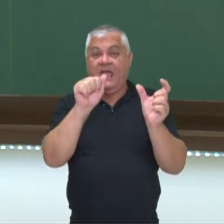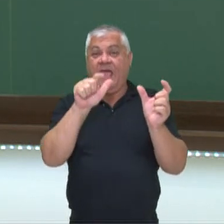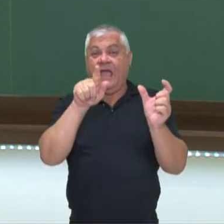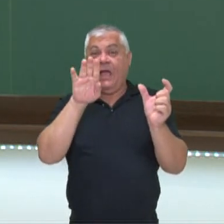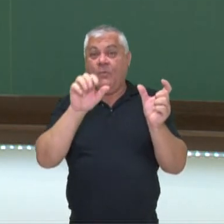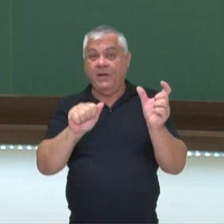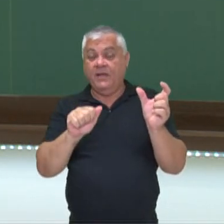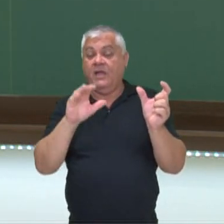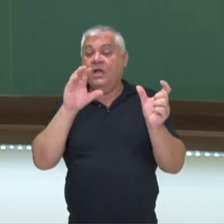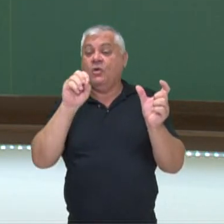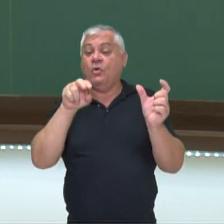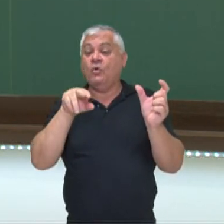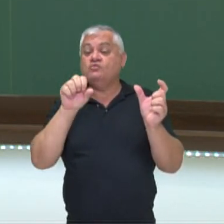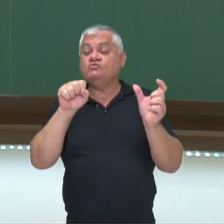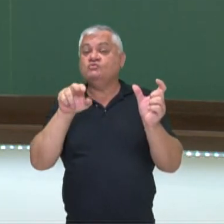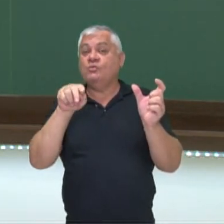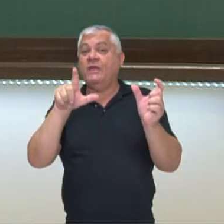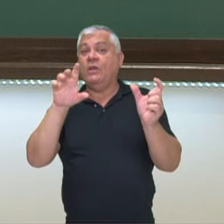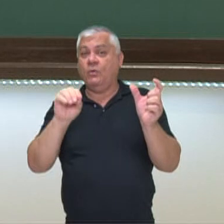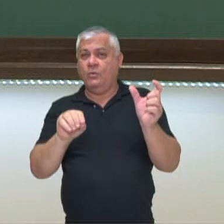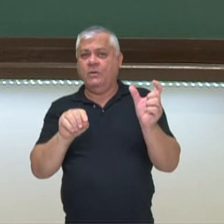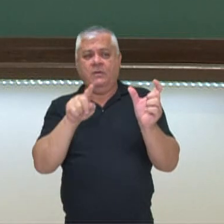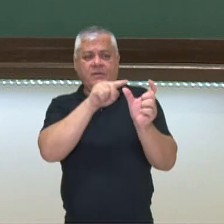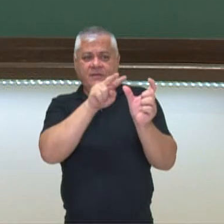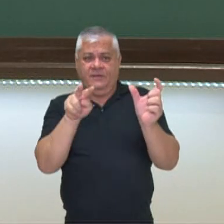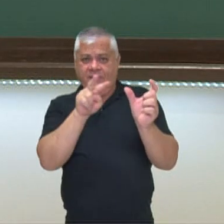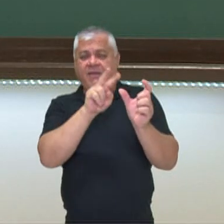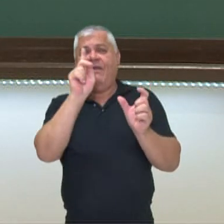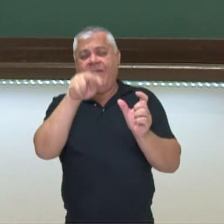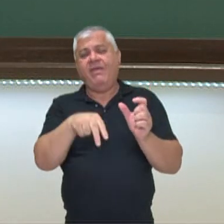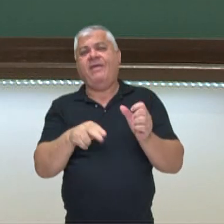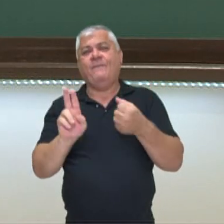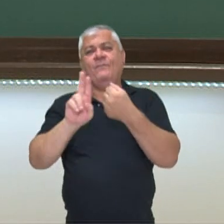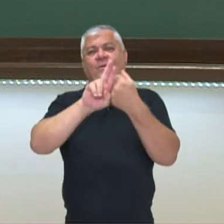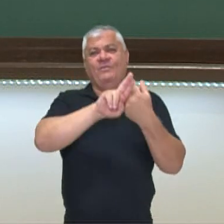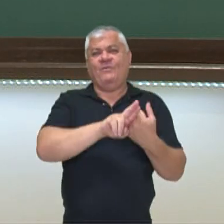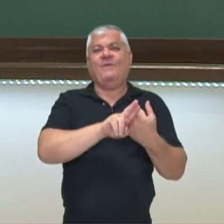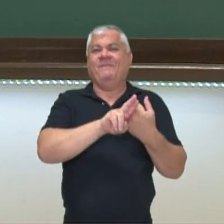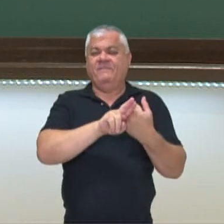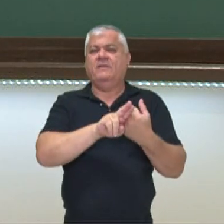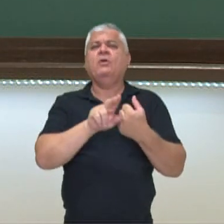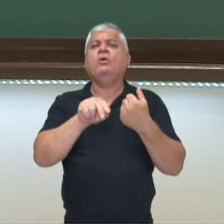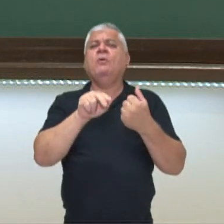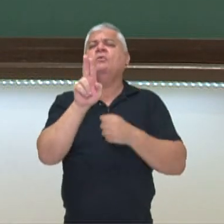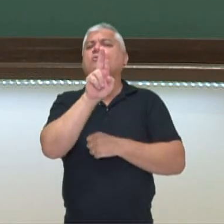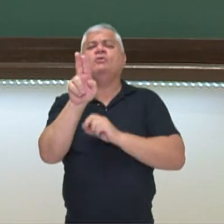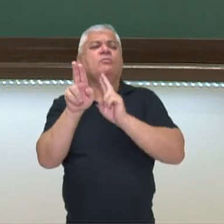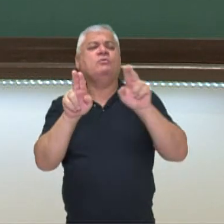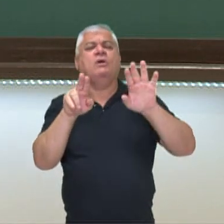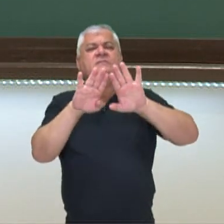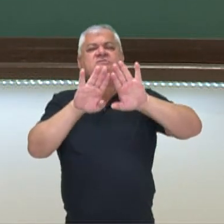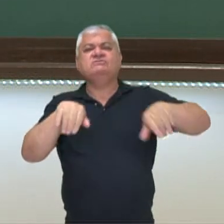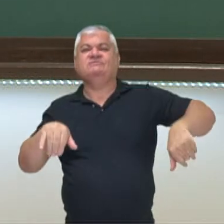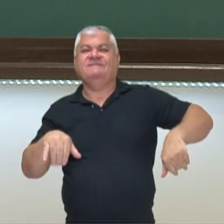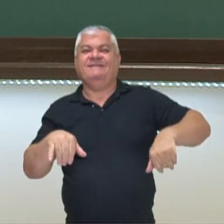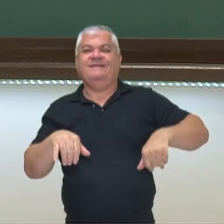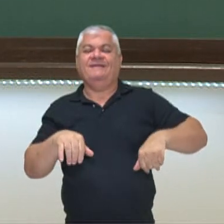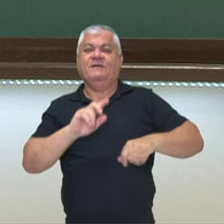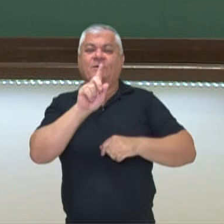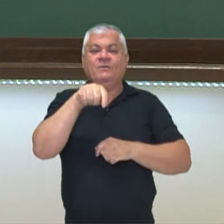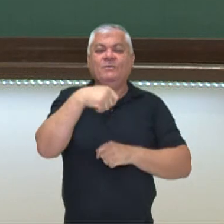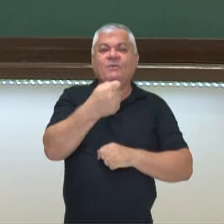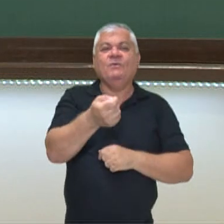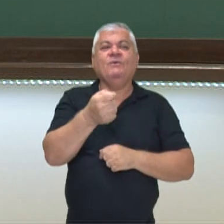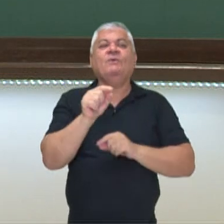Consuelo, esse é meu sujeito. Eu poderia colocar de outra forma? Sim, eu posso substituir o meu sujeito Alba e Consuelo por um